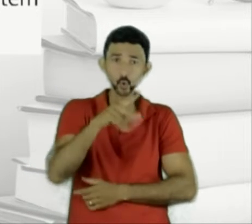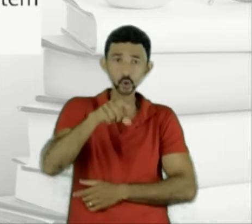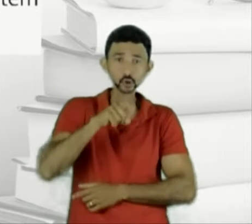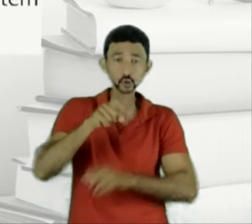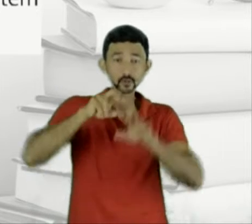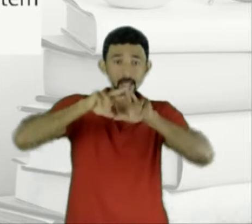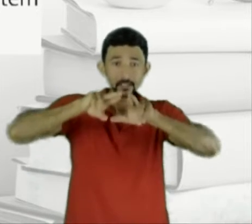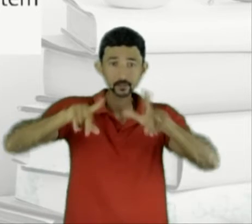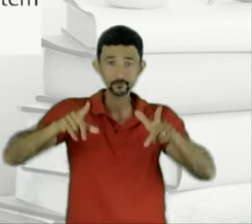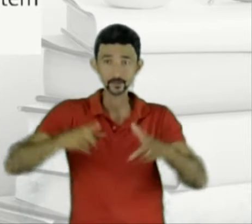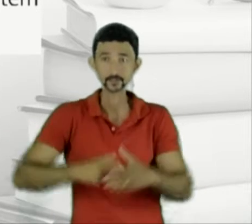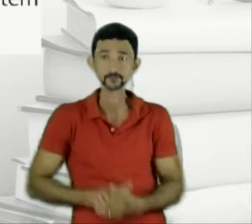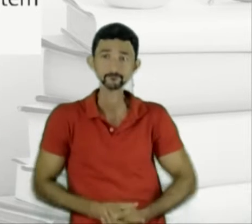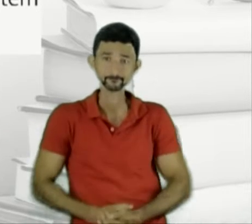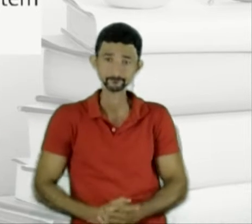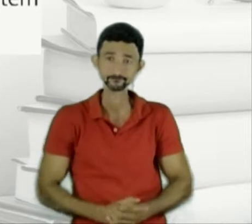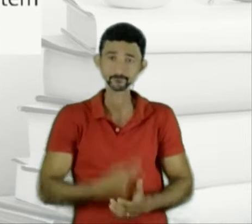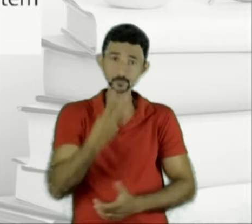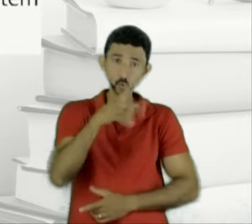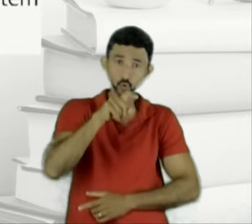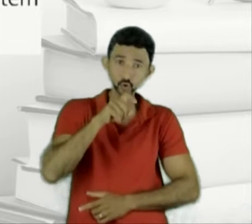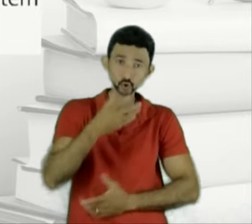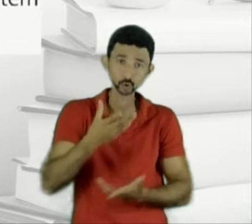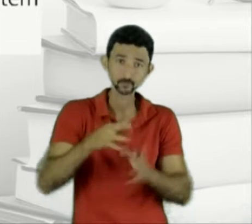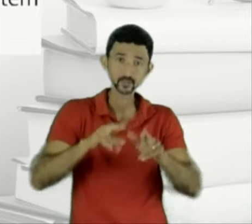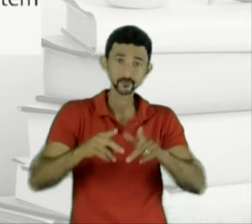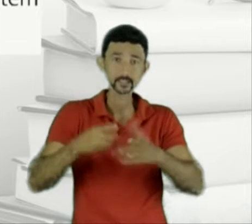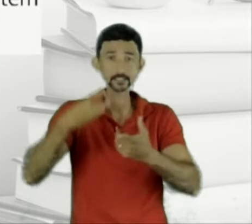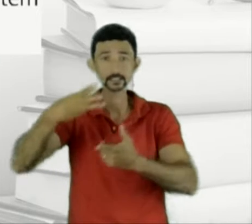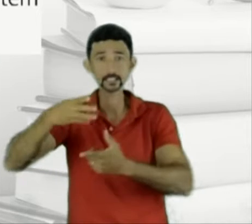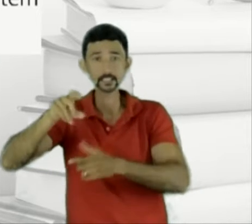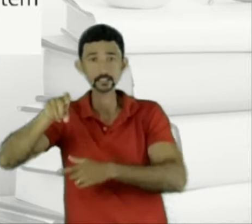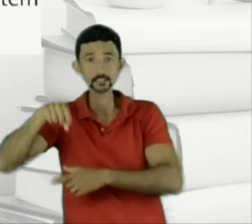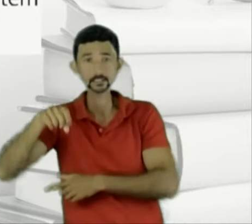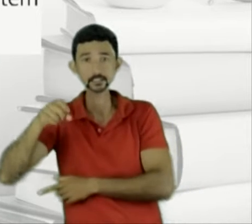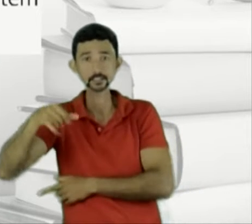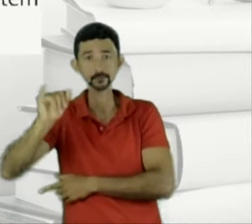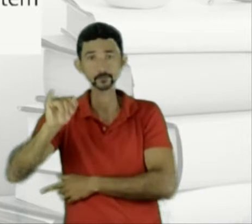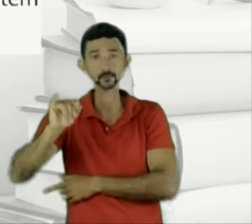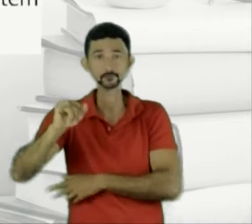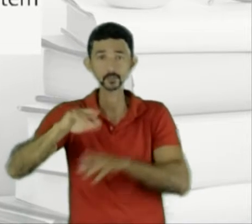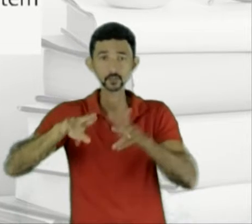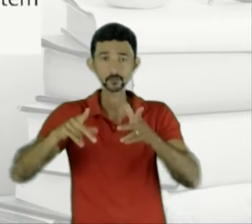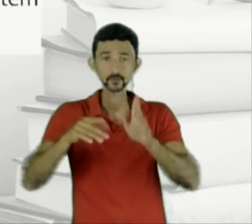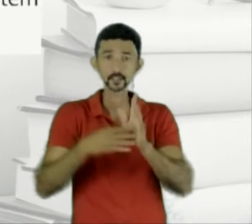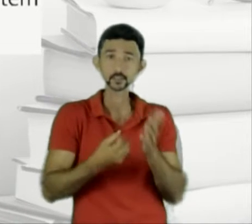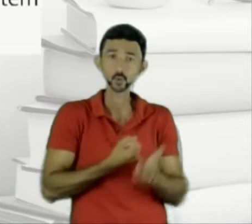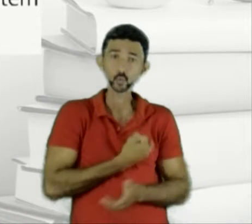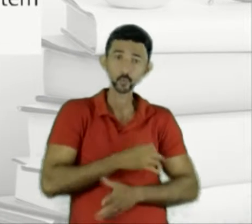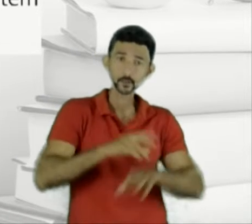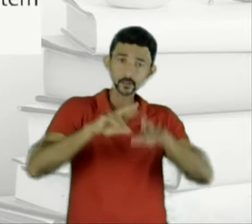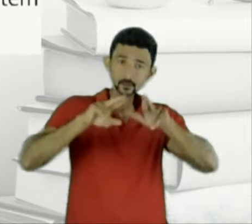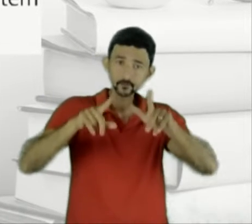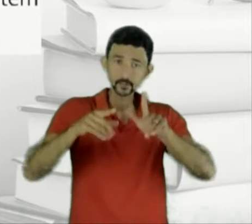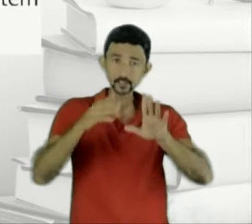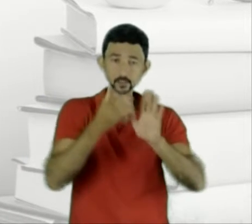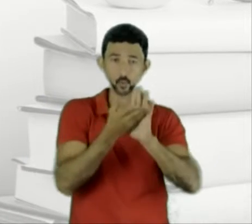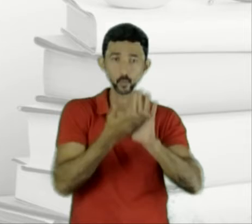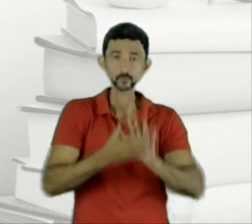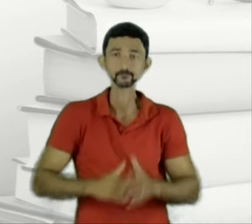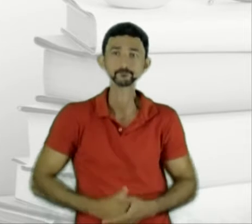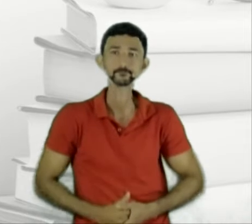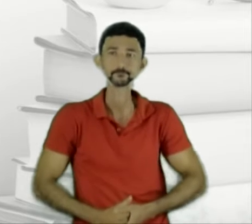é diferente da parte literal de 2x, que é somente x. Então eles não são semelhantes,